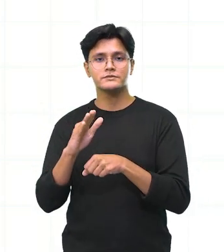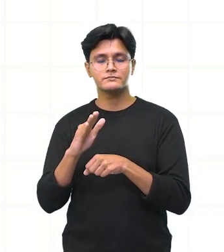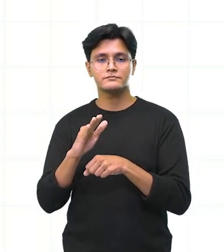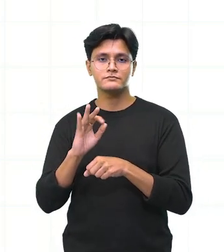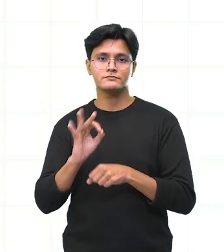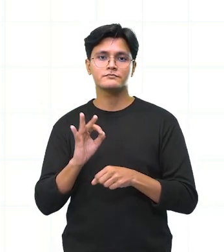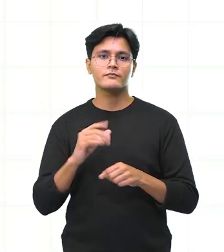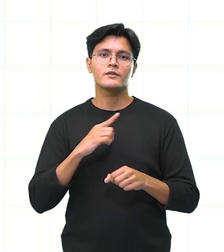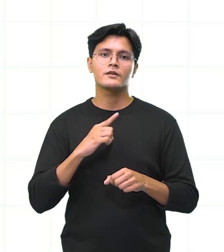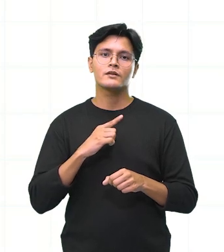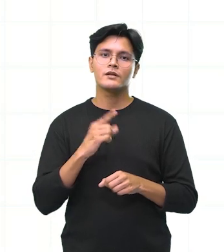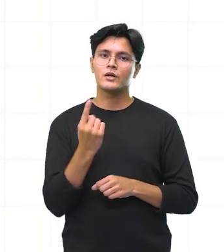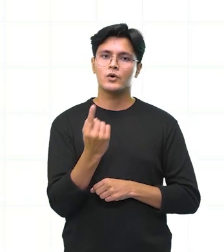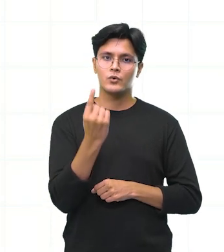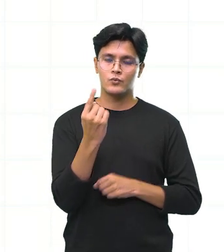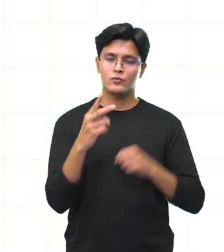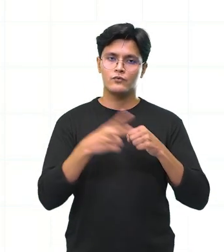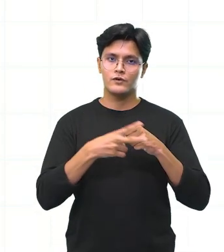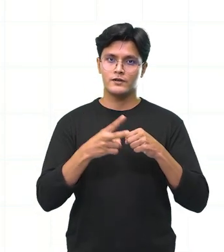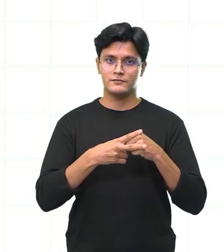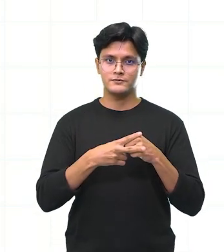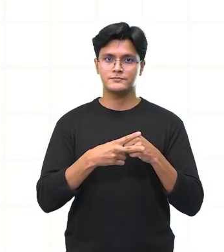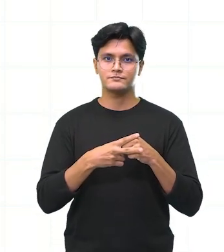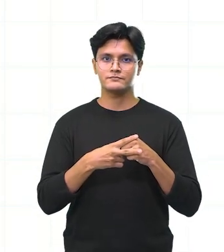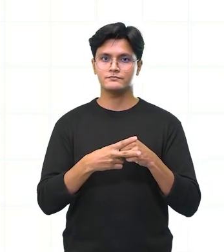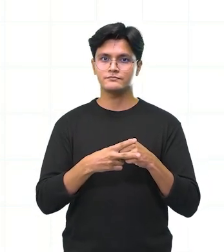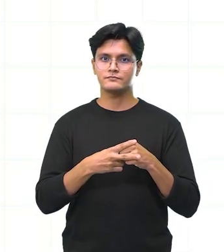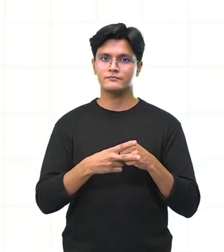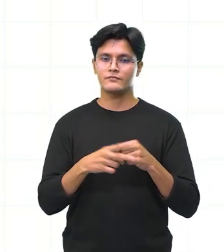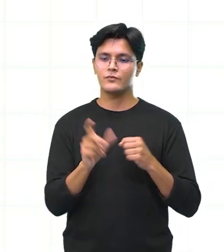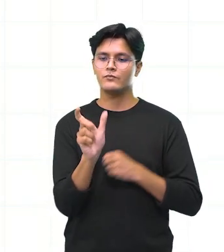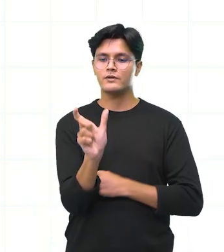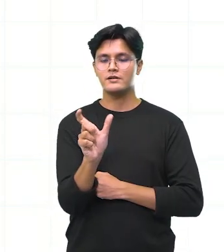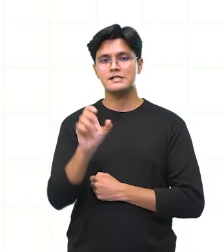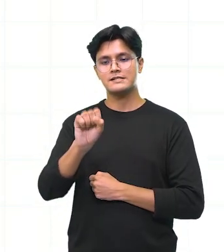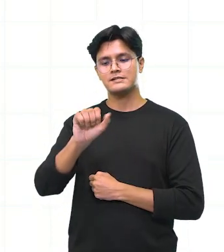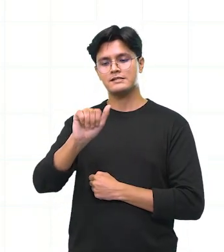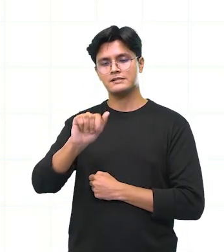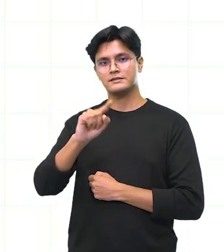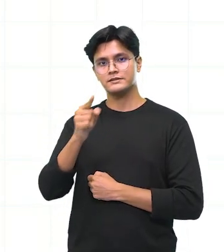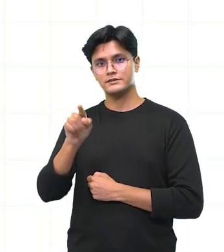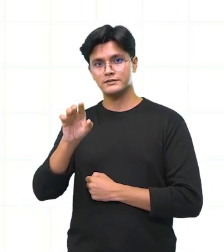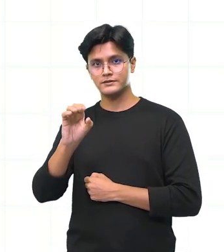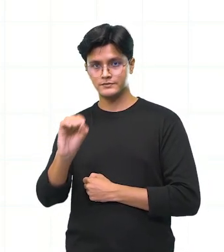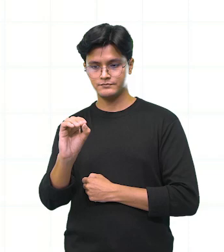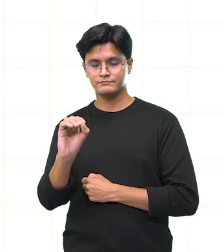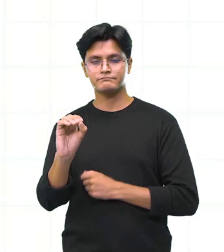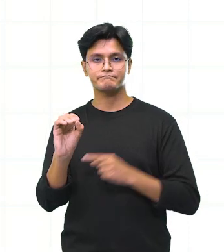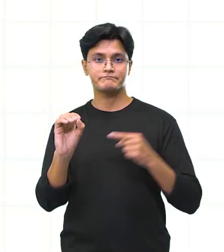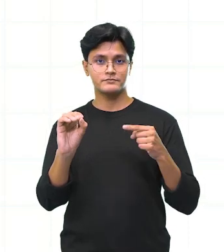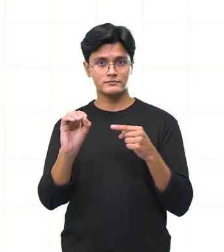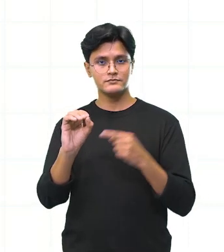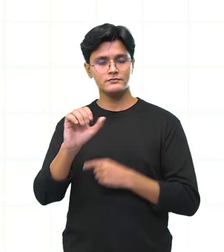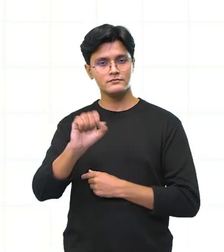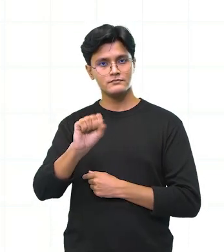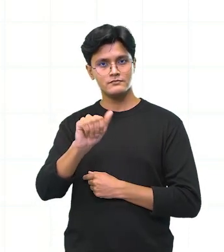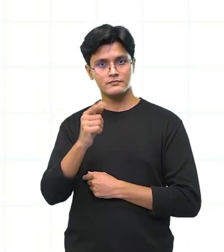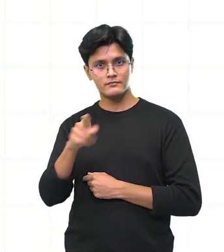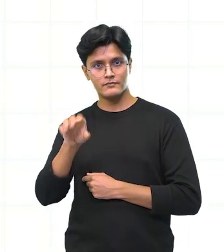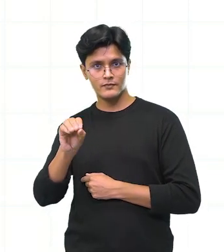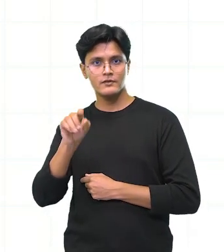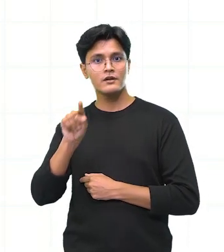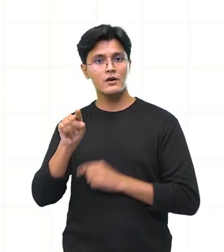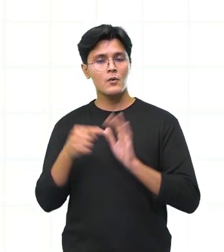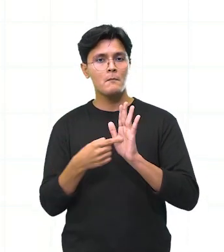curtos. Só tenho também um verbo, ó, que é o são. Logo, são